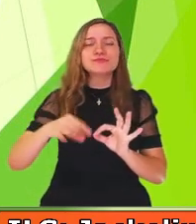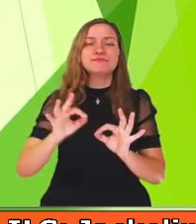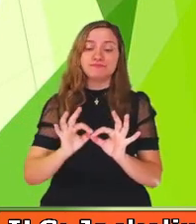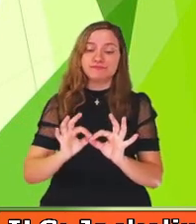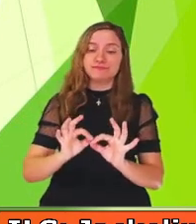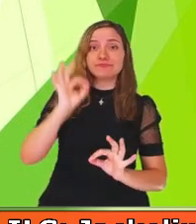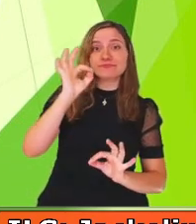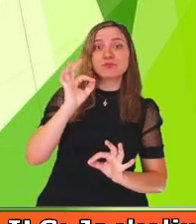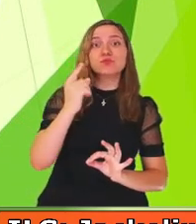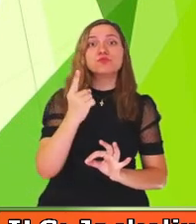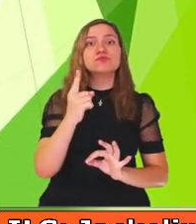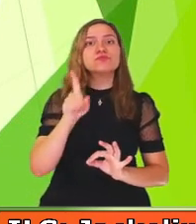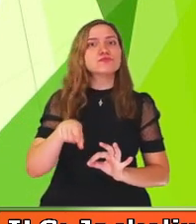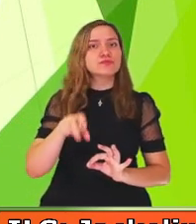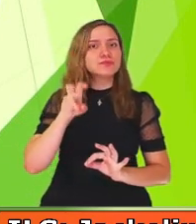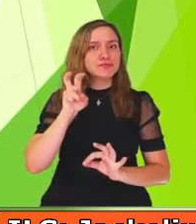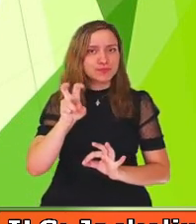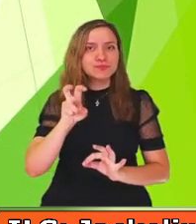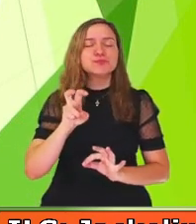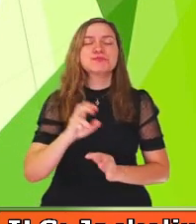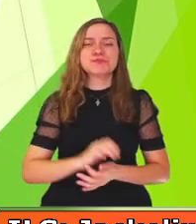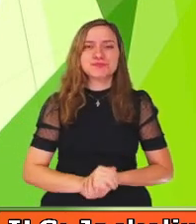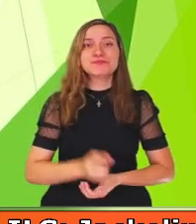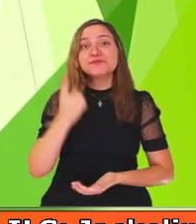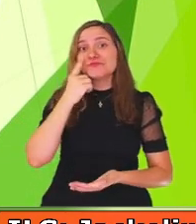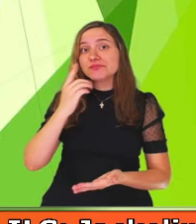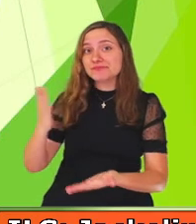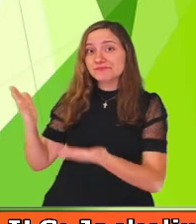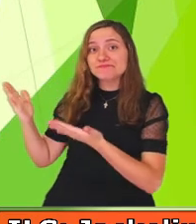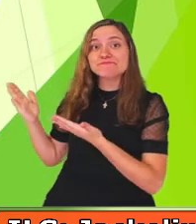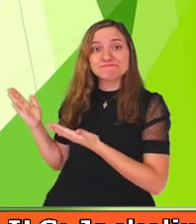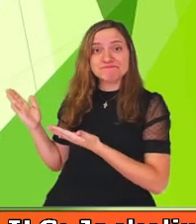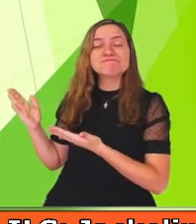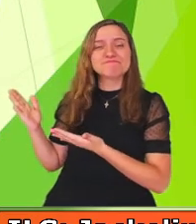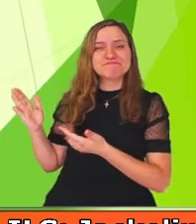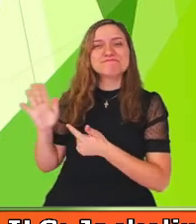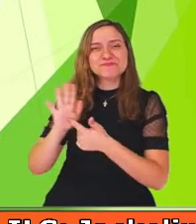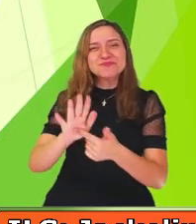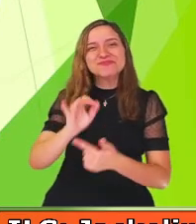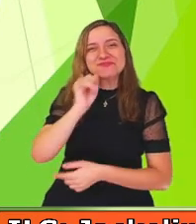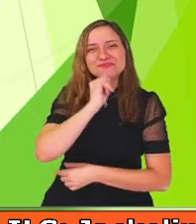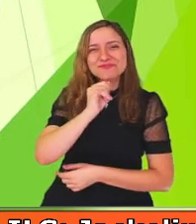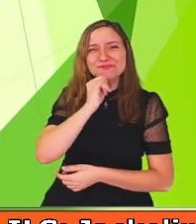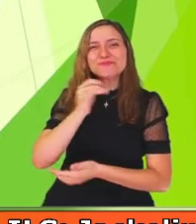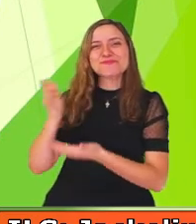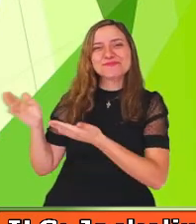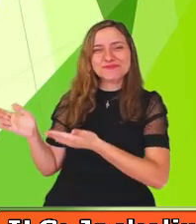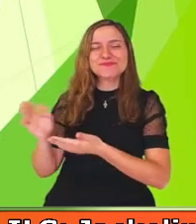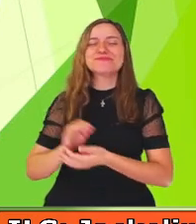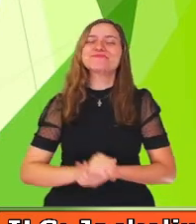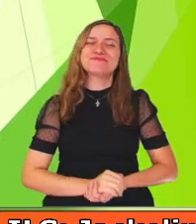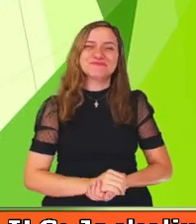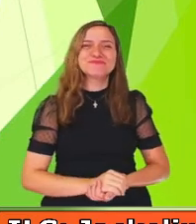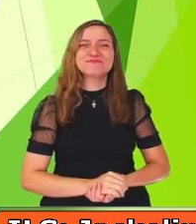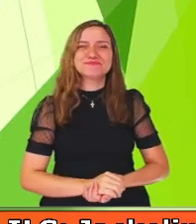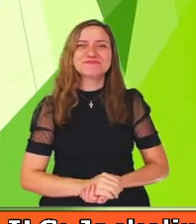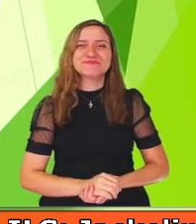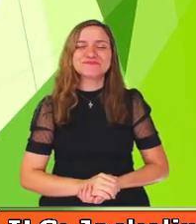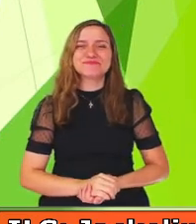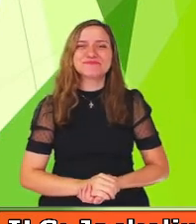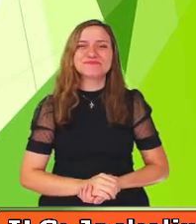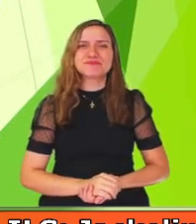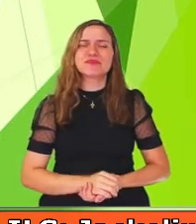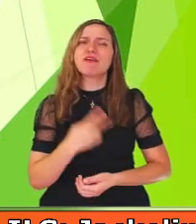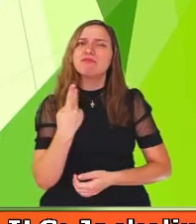largura e 1,5 de altura. A figura abaixo ilustra esta caixa.